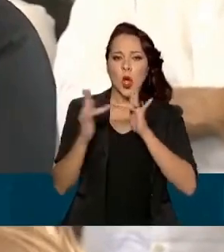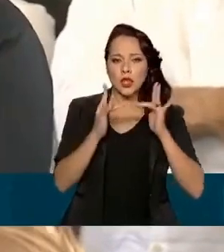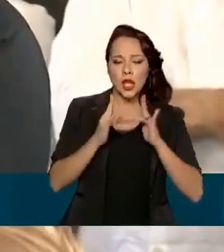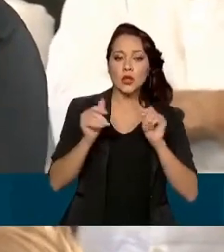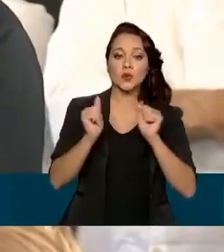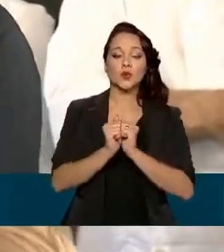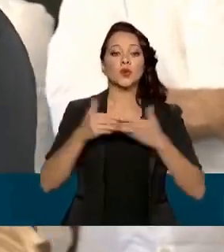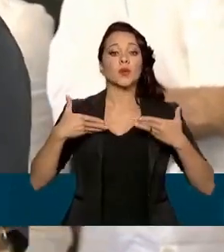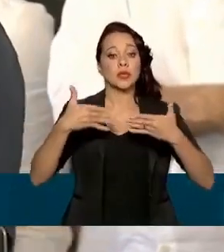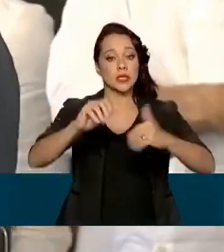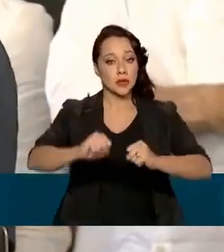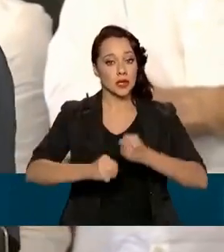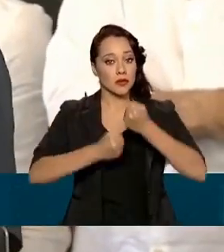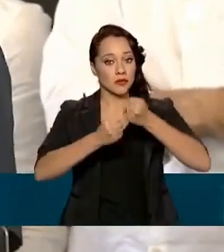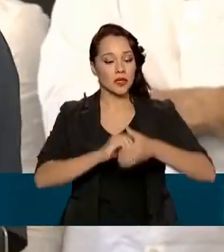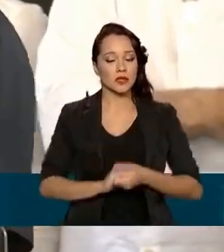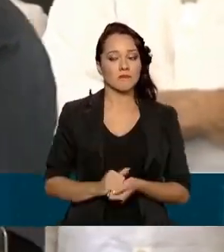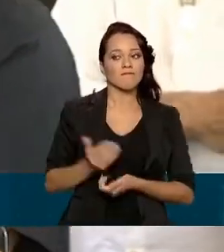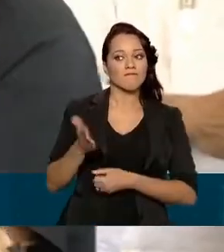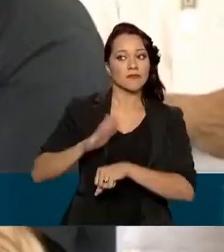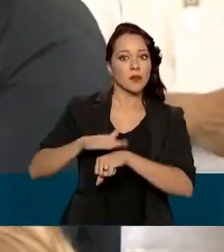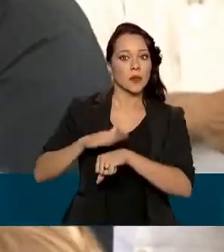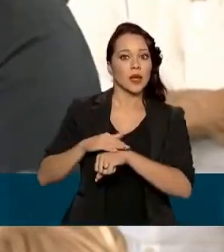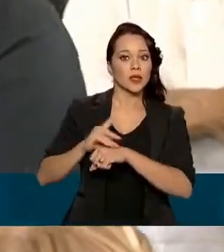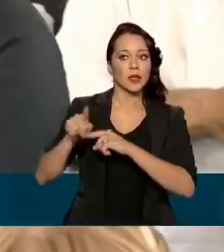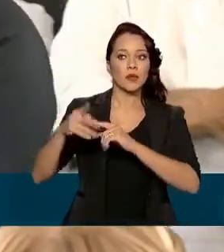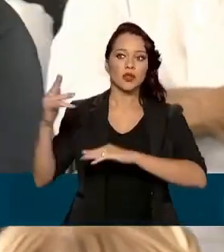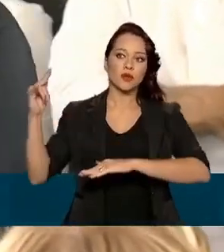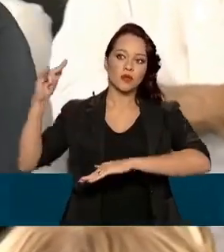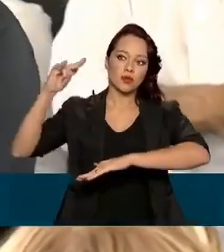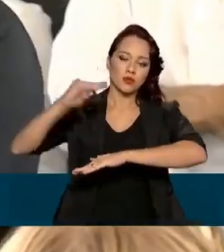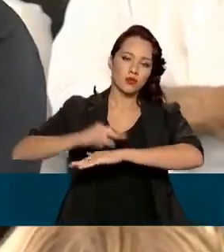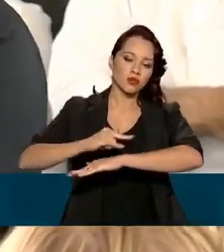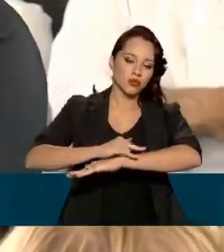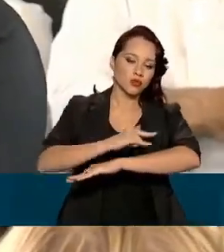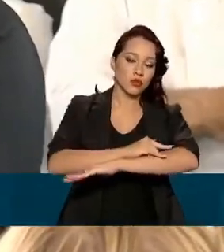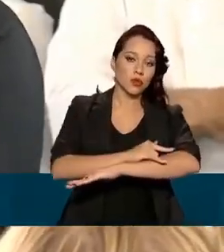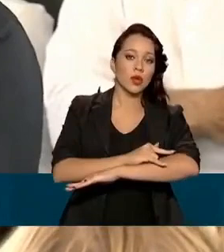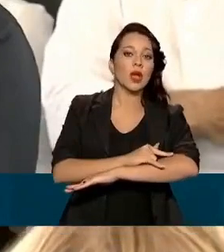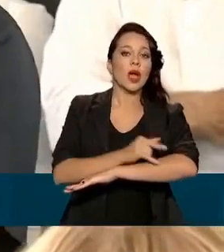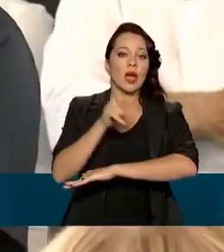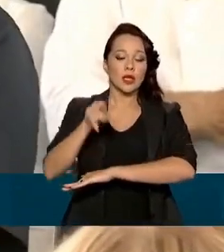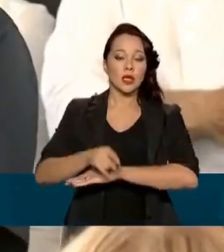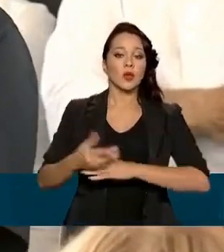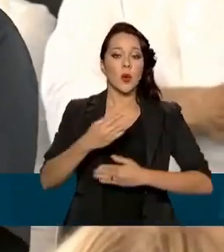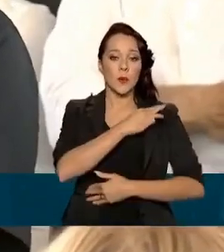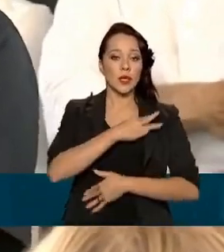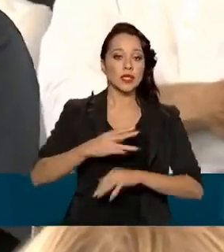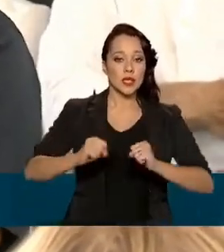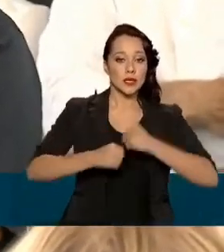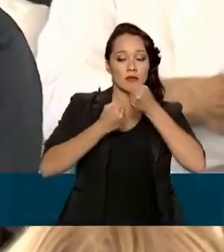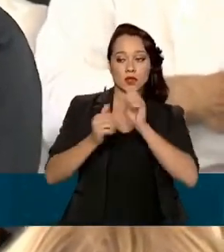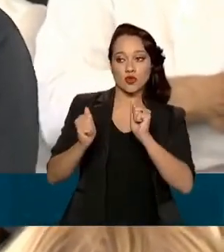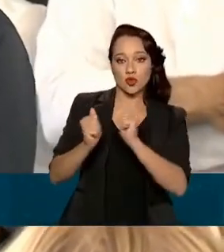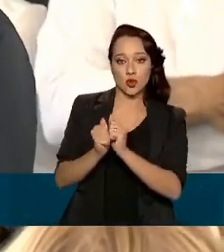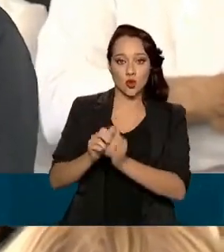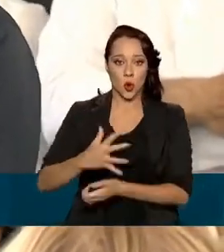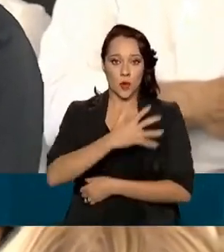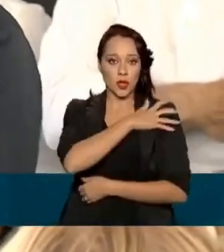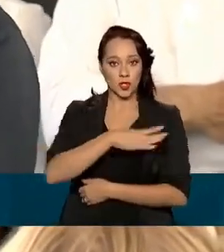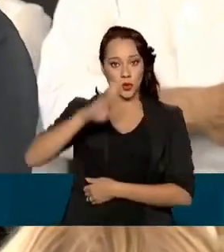Ministério da Defesa e naquele momento, então, quando pousamos aqui, o Ministro da Defesa, em contato com o comandante do Exército, falou